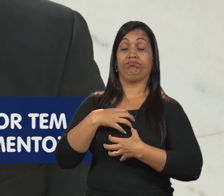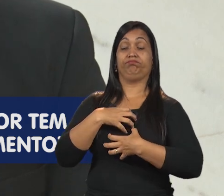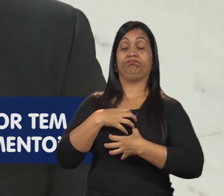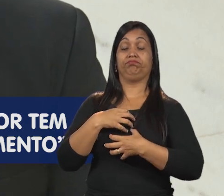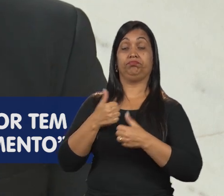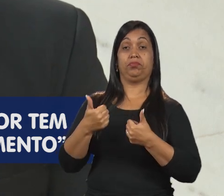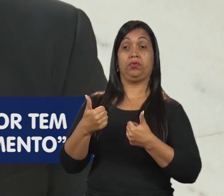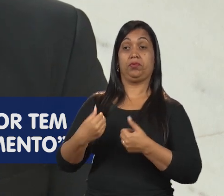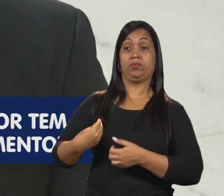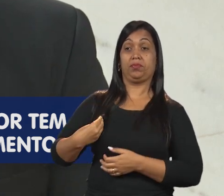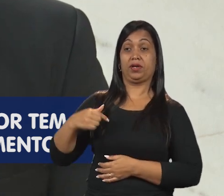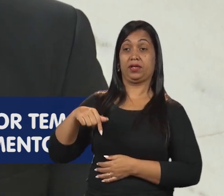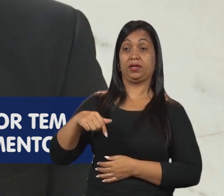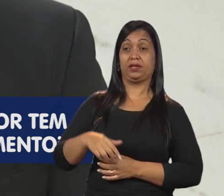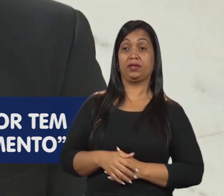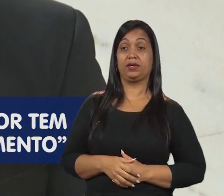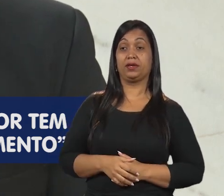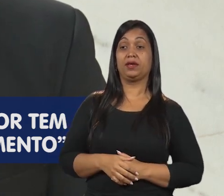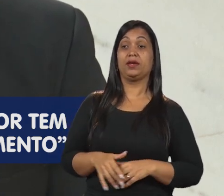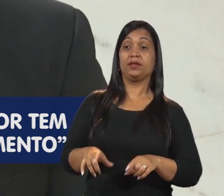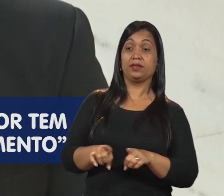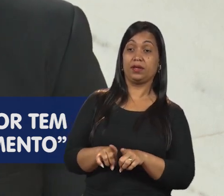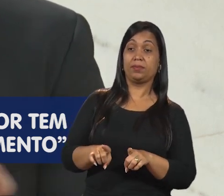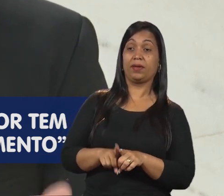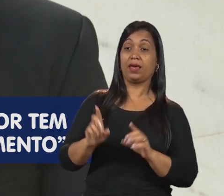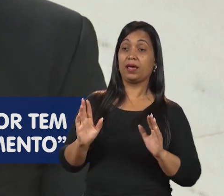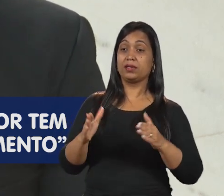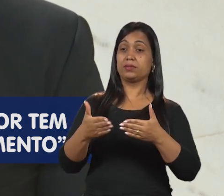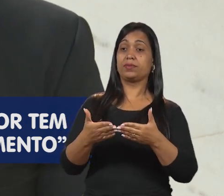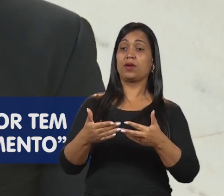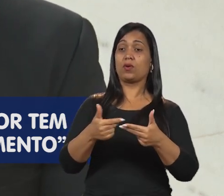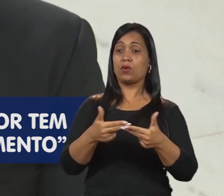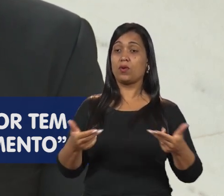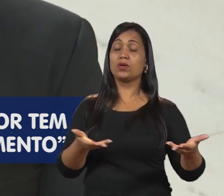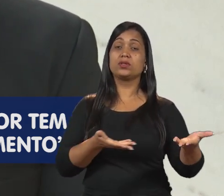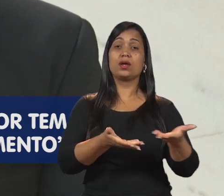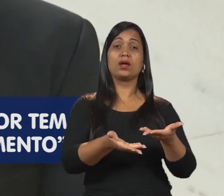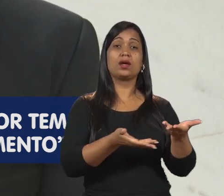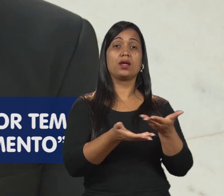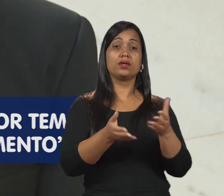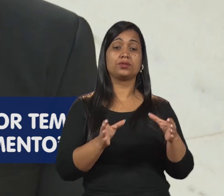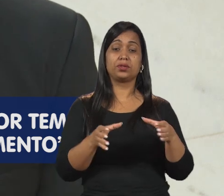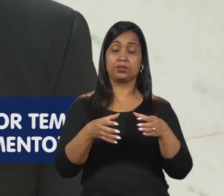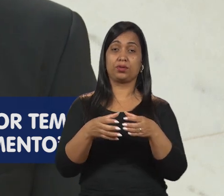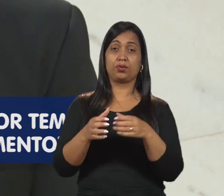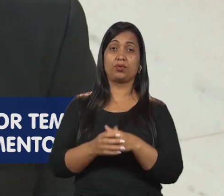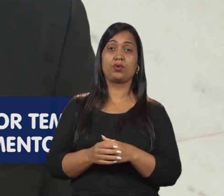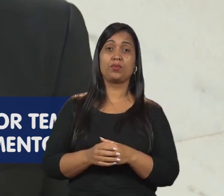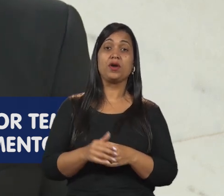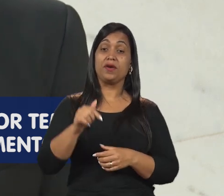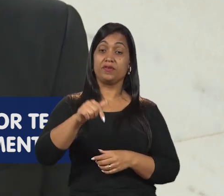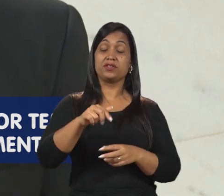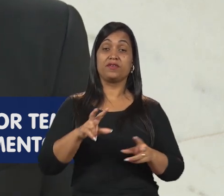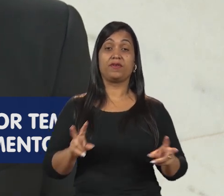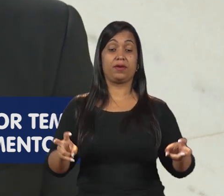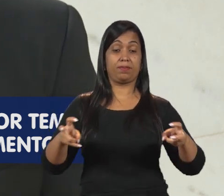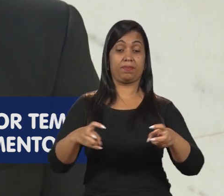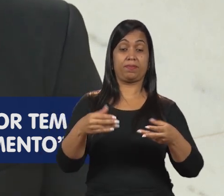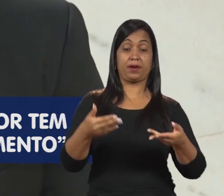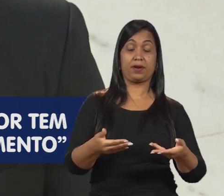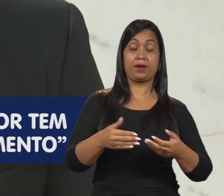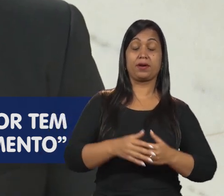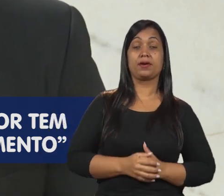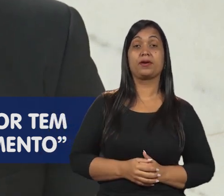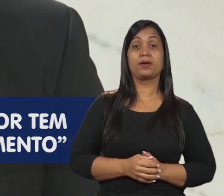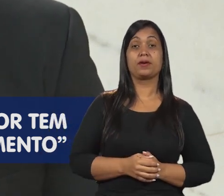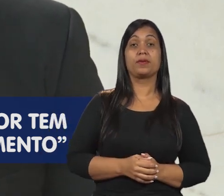aqui, você trata especificamente de questões relacionadas à classe, né? Quando você vem para o parlamento,